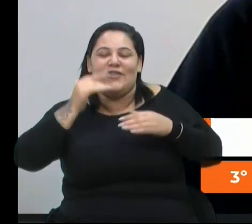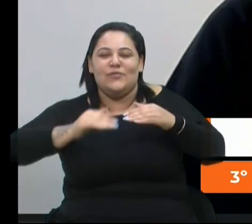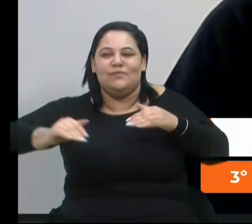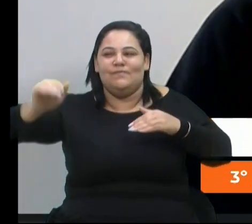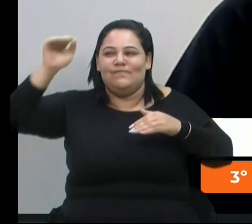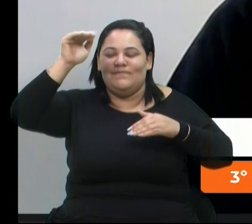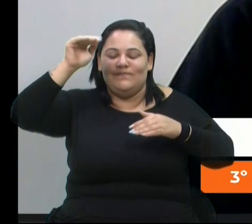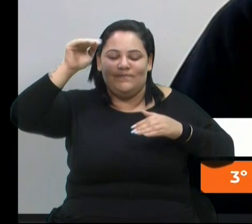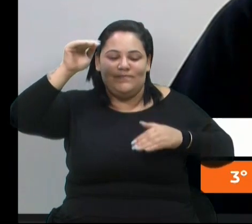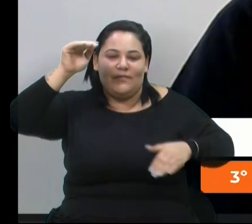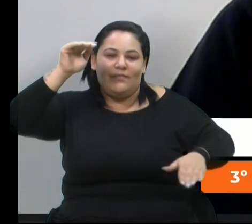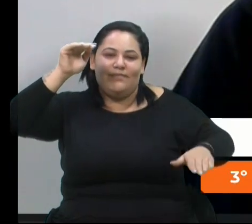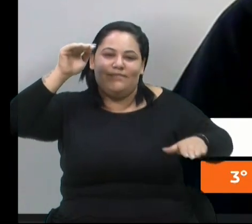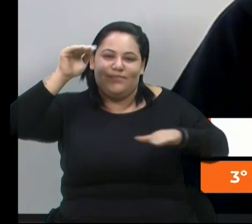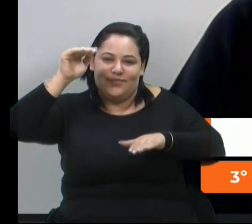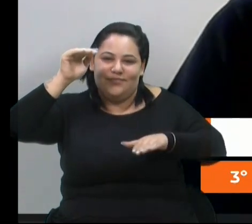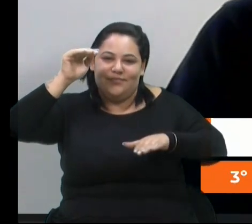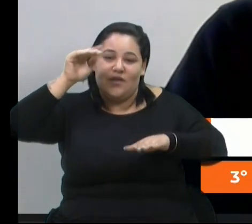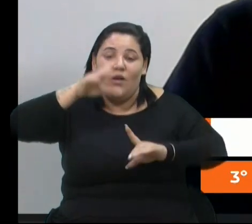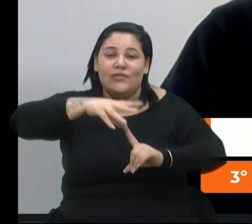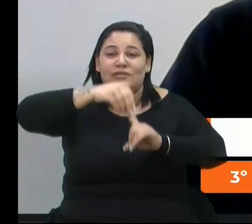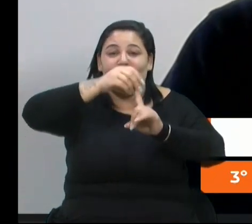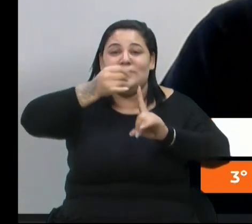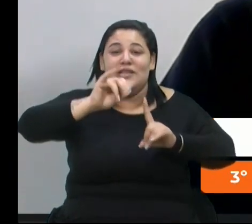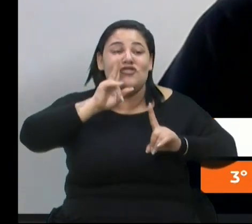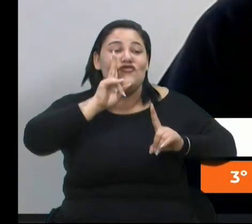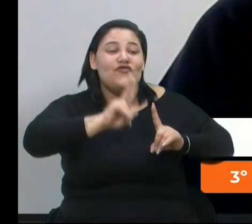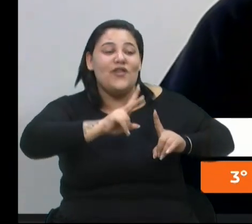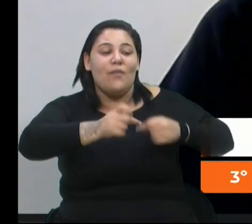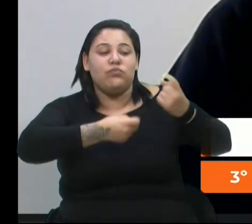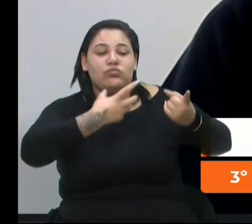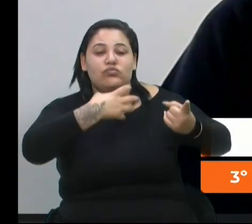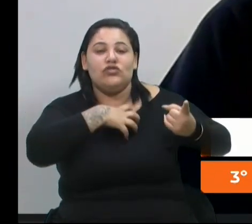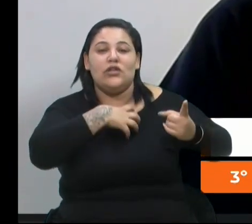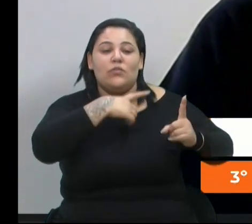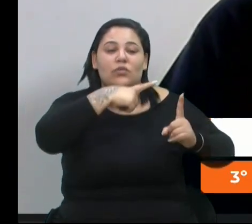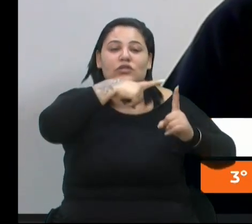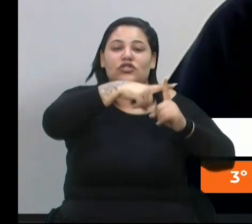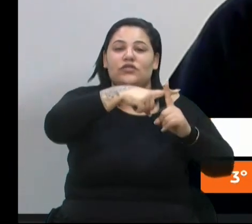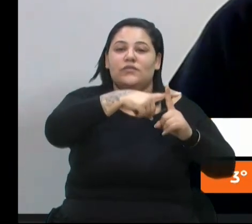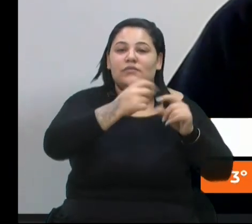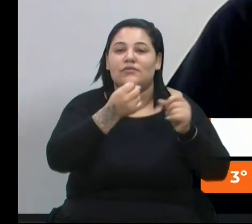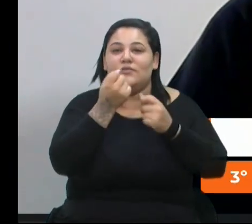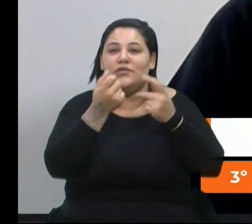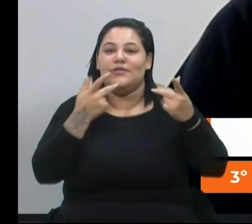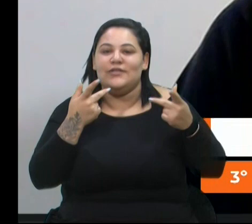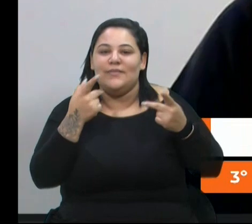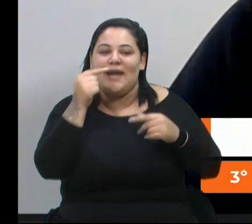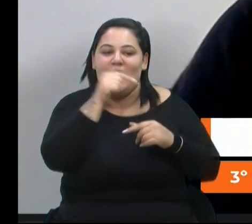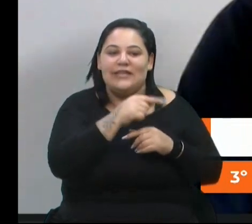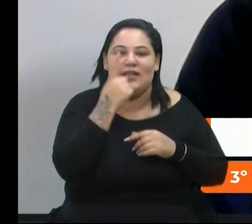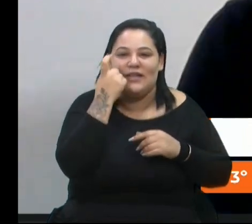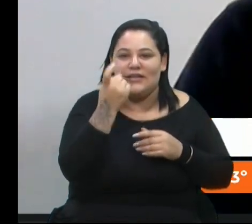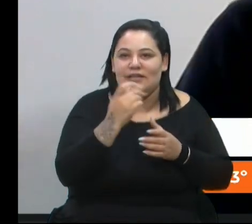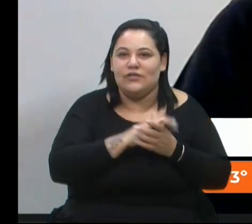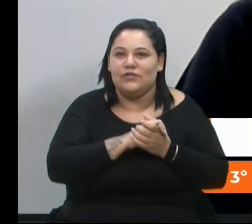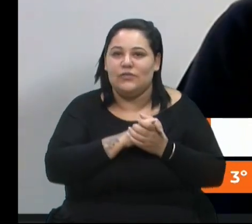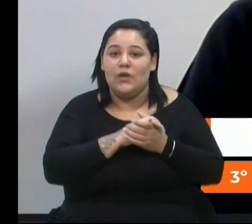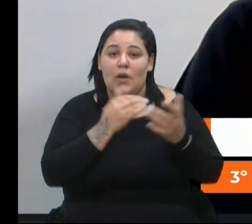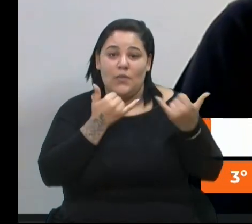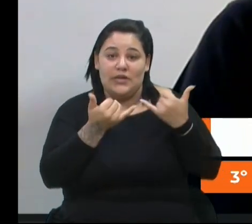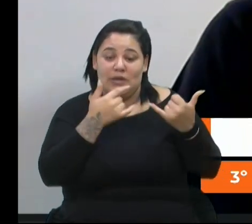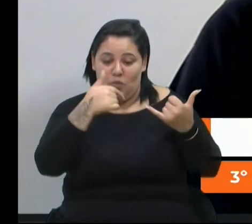inferior, principalmente quando eles te enxergam de alguma forma positiva, algo que para eles é interessante, como eu, por exemplo, dentro